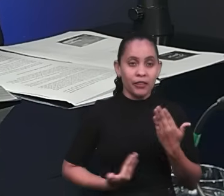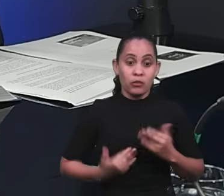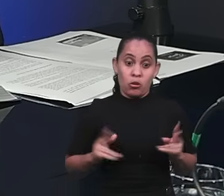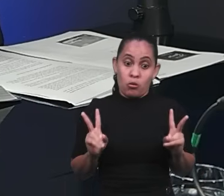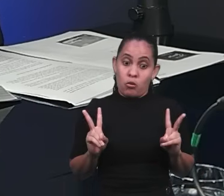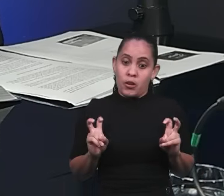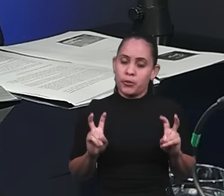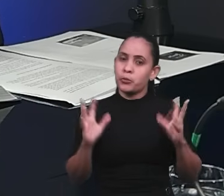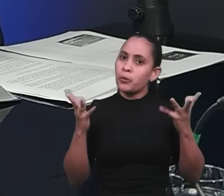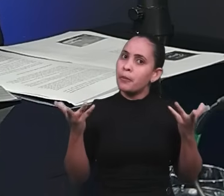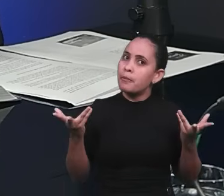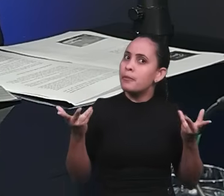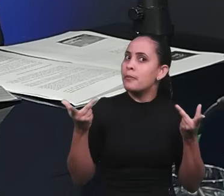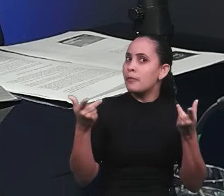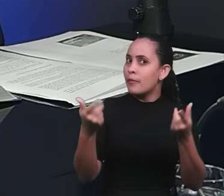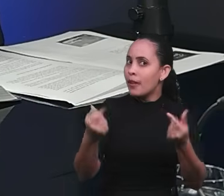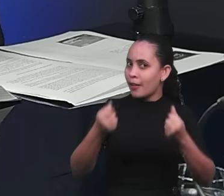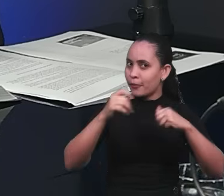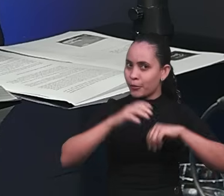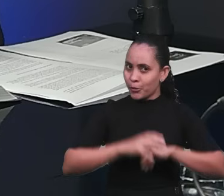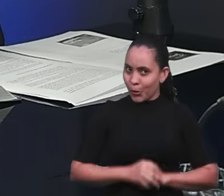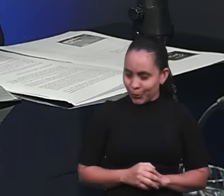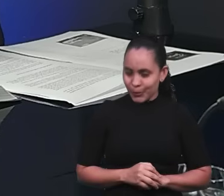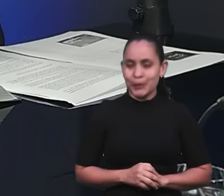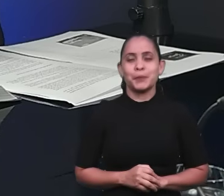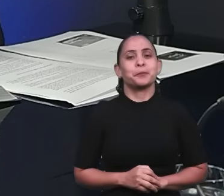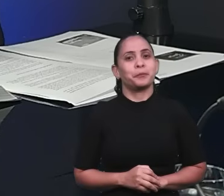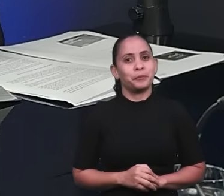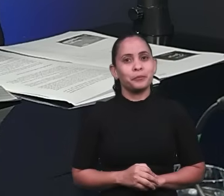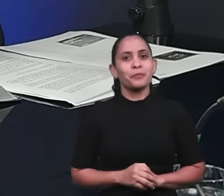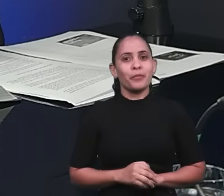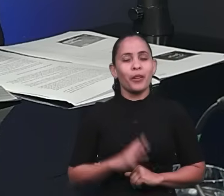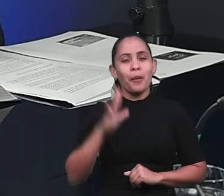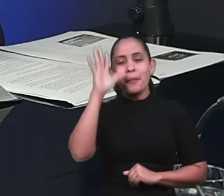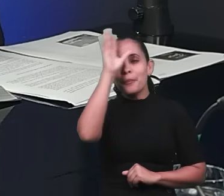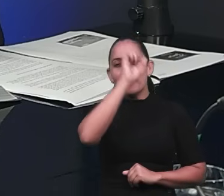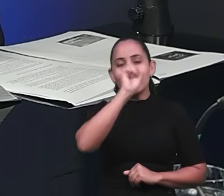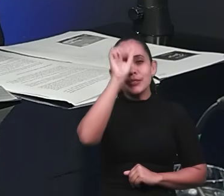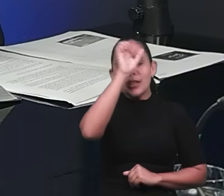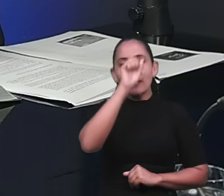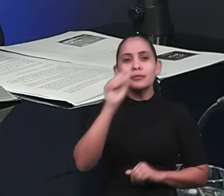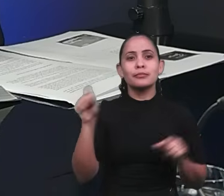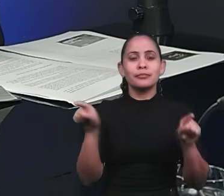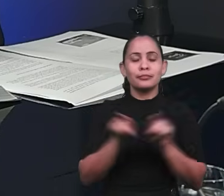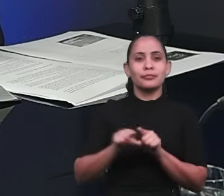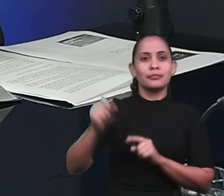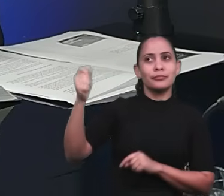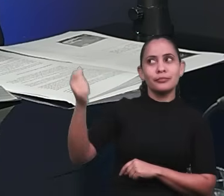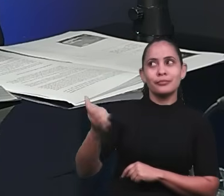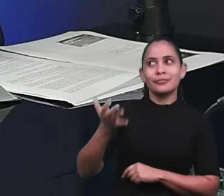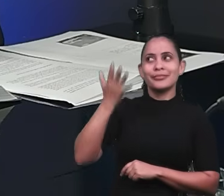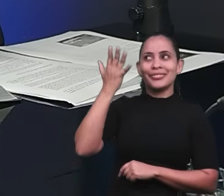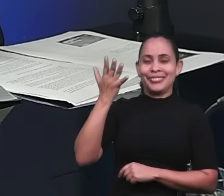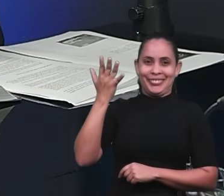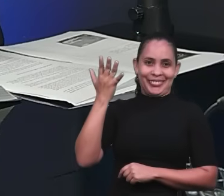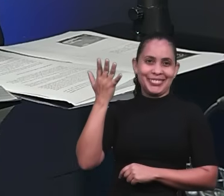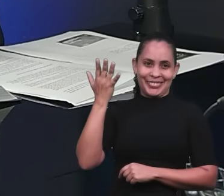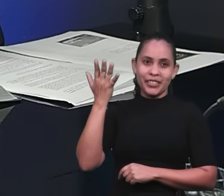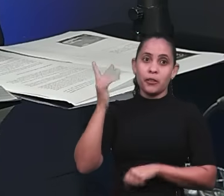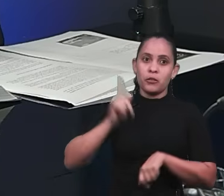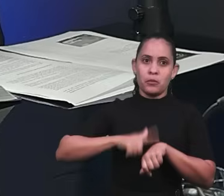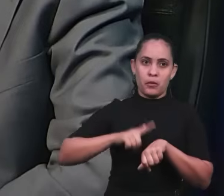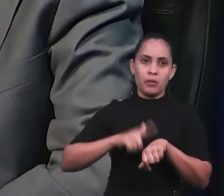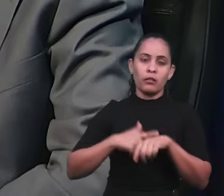assunto extraordinário e que tem muito aprendizado e muitas revelações que o Senhor tem preparado sobre esse